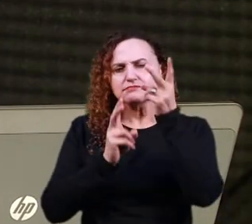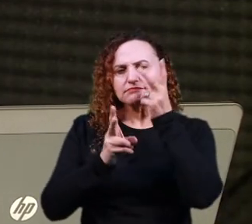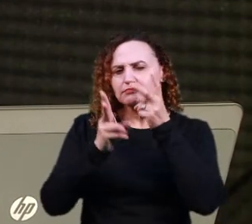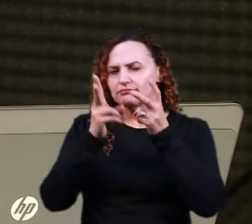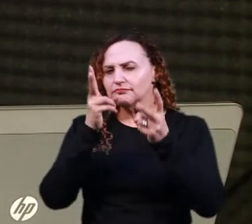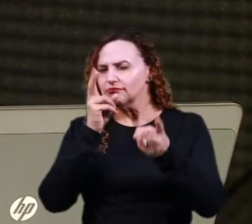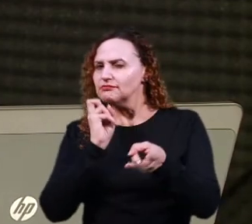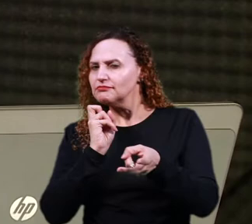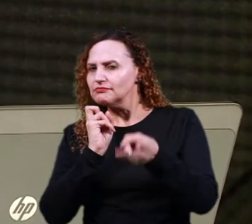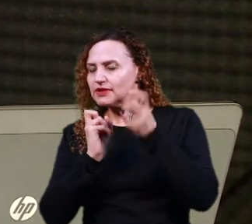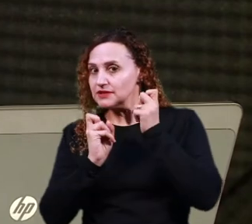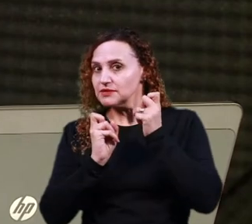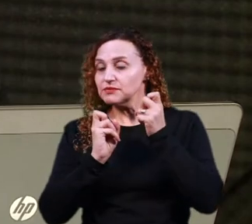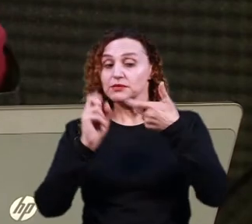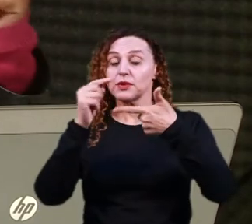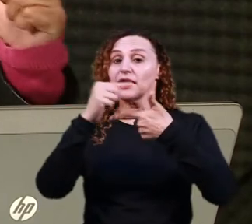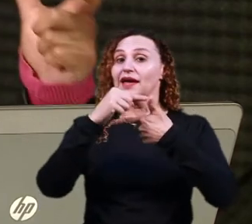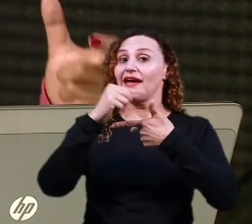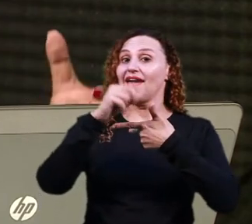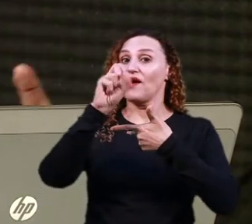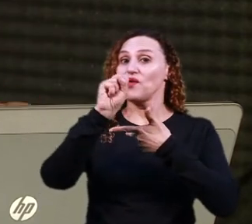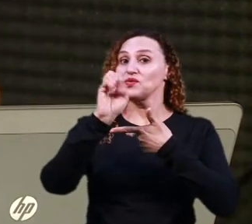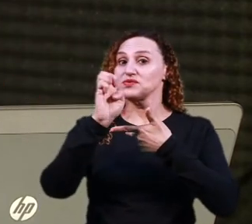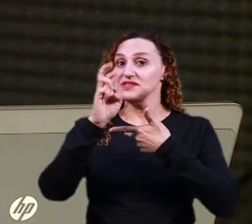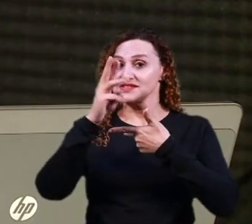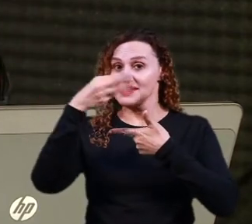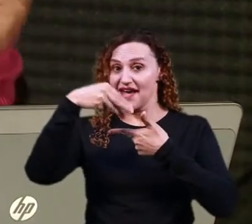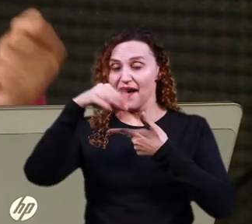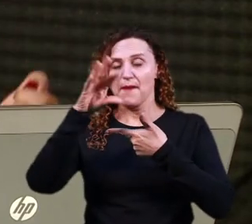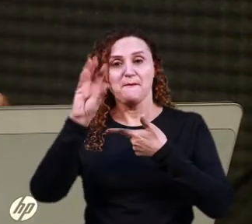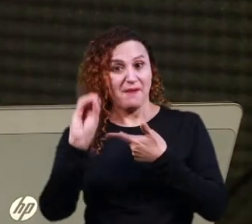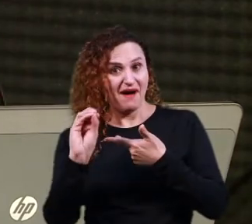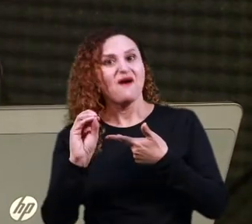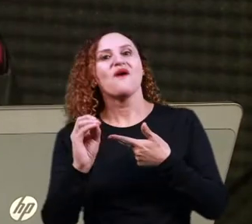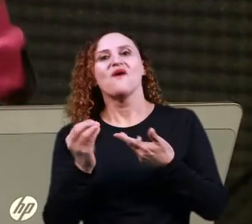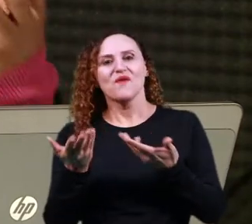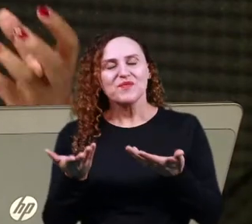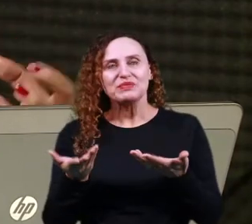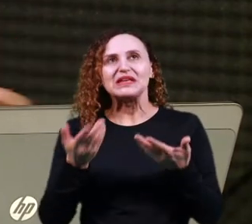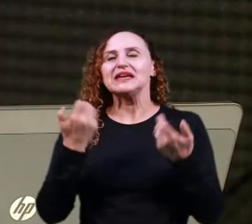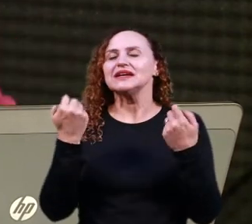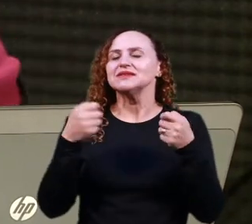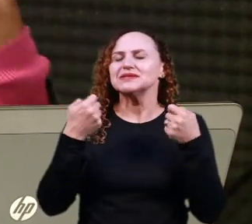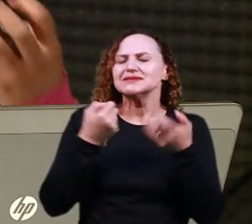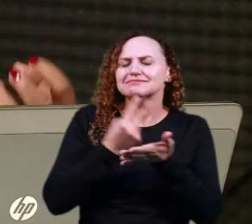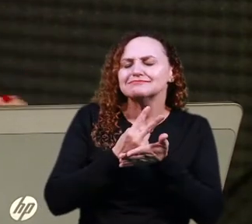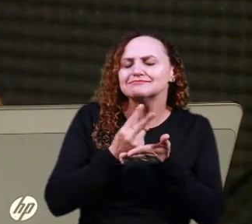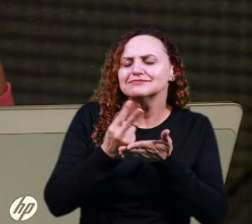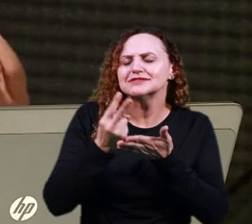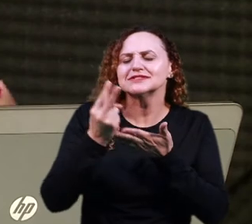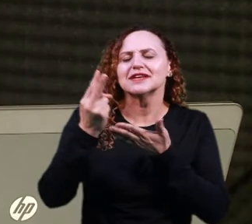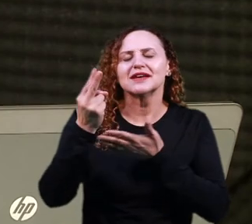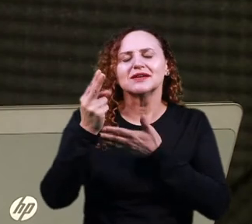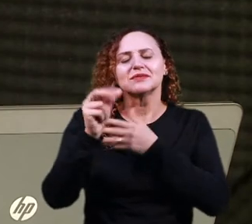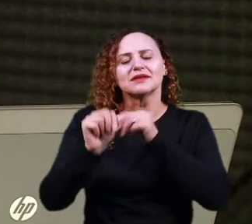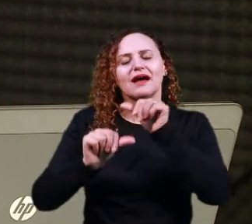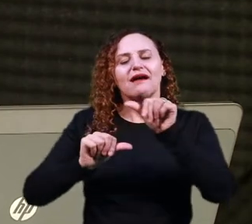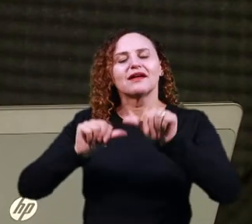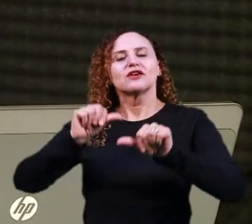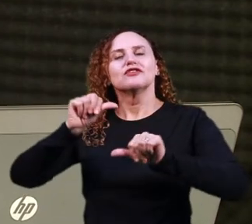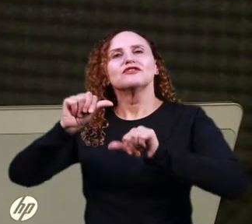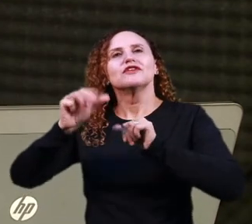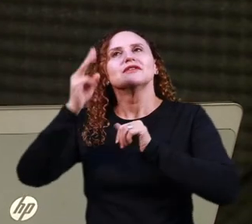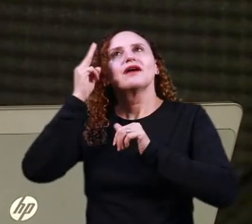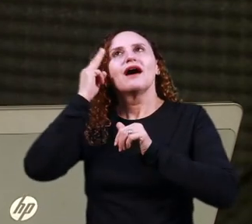que por ser um sermão entre Cisa está sempre renovando a nossa mente em relação